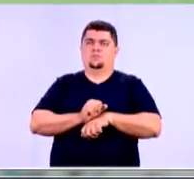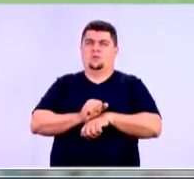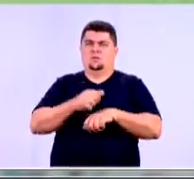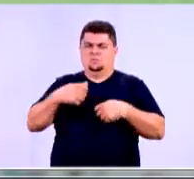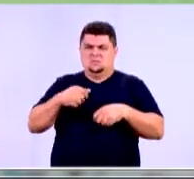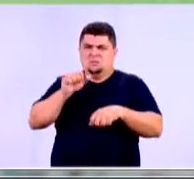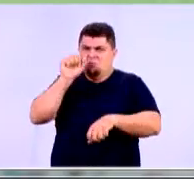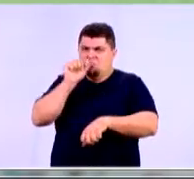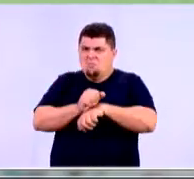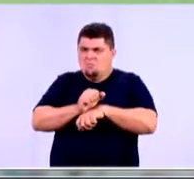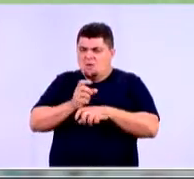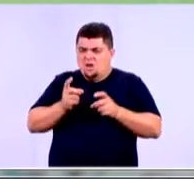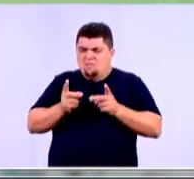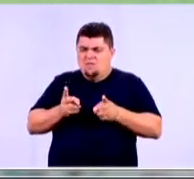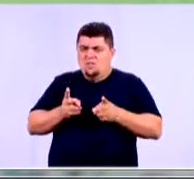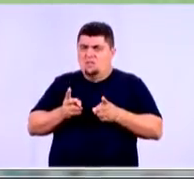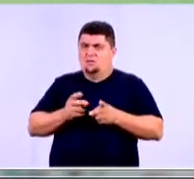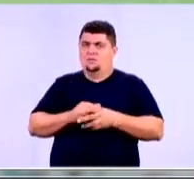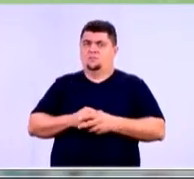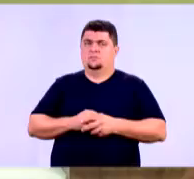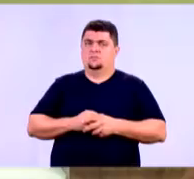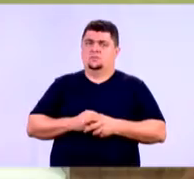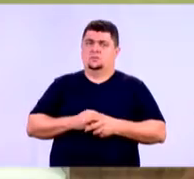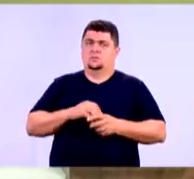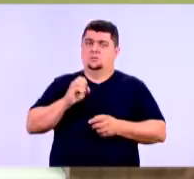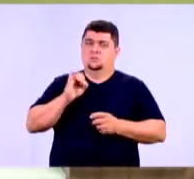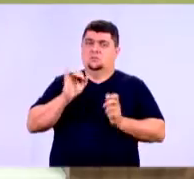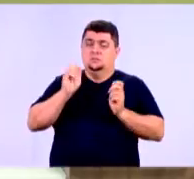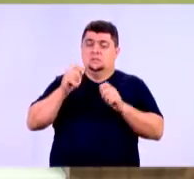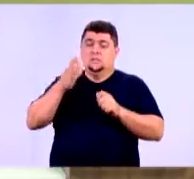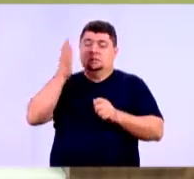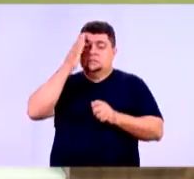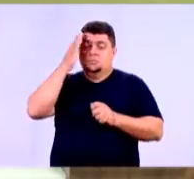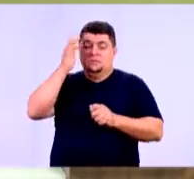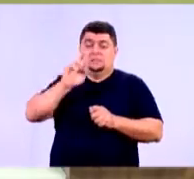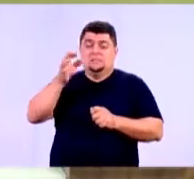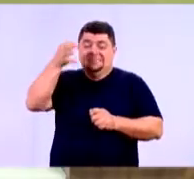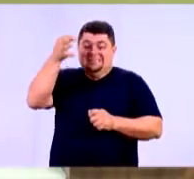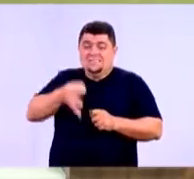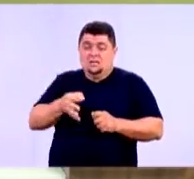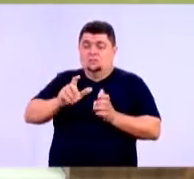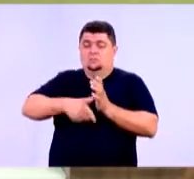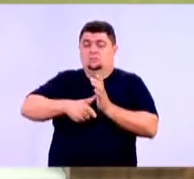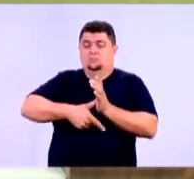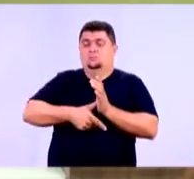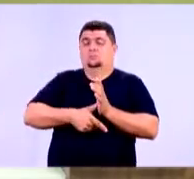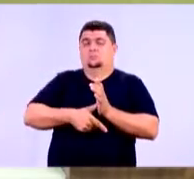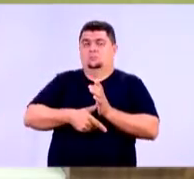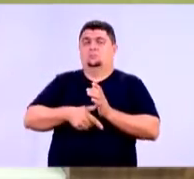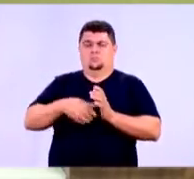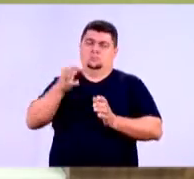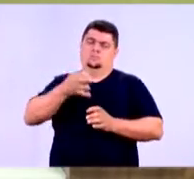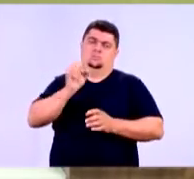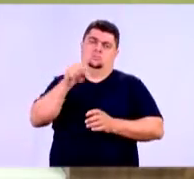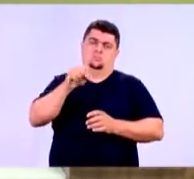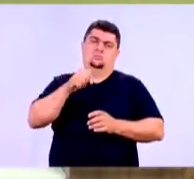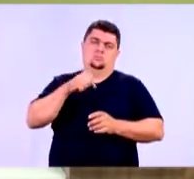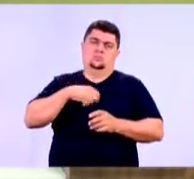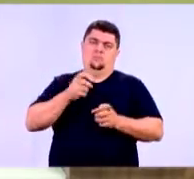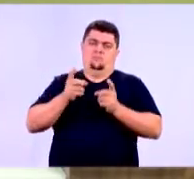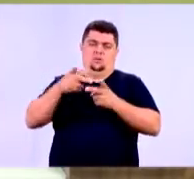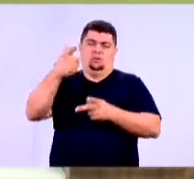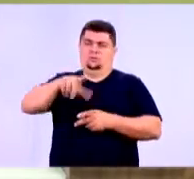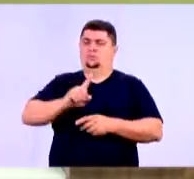vender para os clientes inadimplentes, professor? Bom, caso ele conseguisse identificar exatamente quais clientes seriam inadimplentes, com certeza ele não venderia para